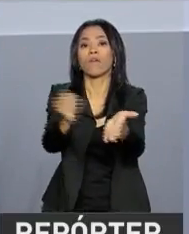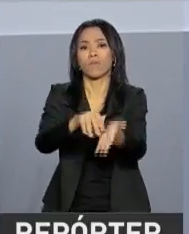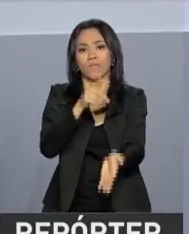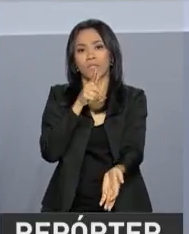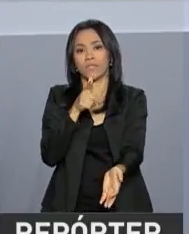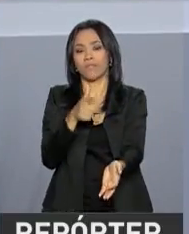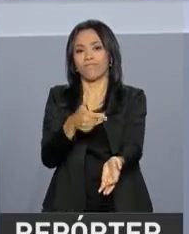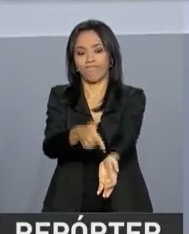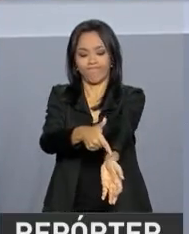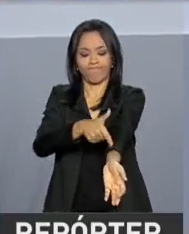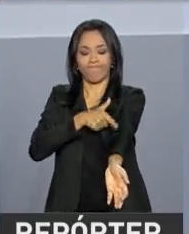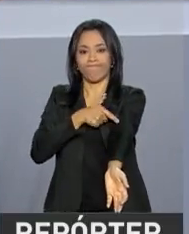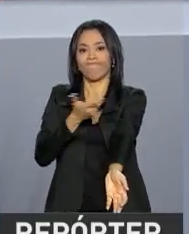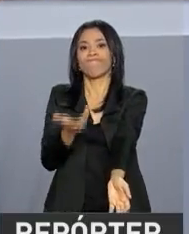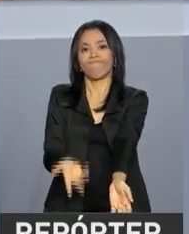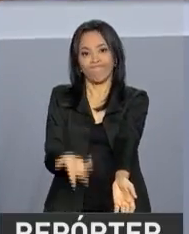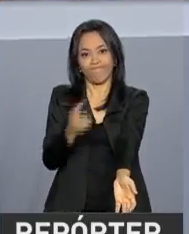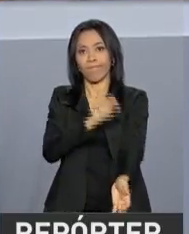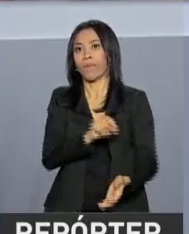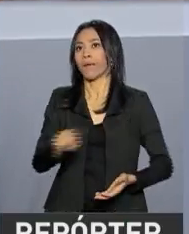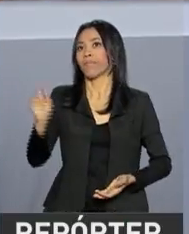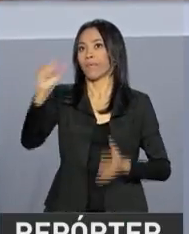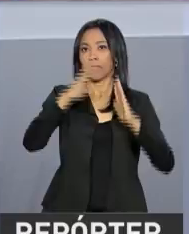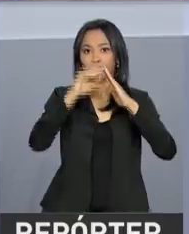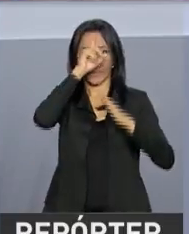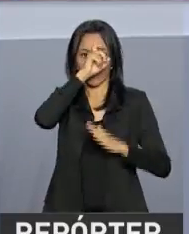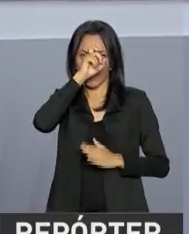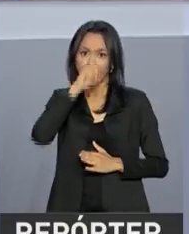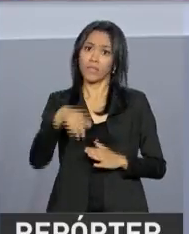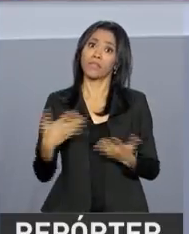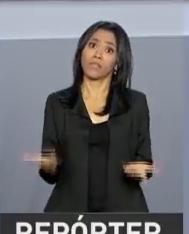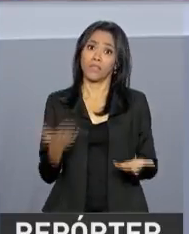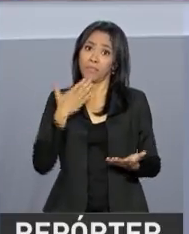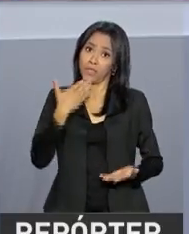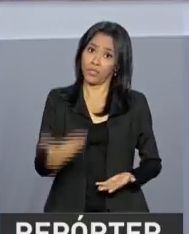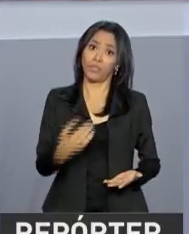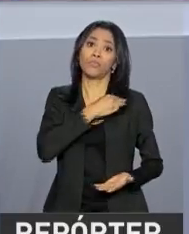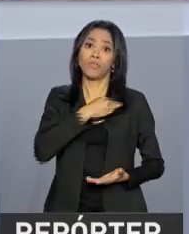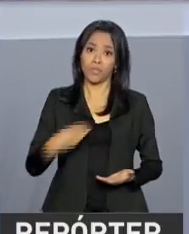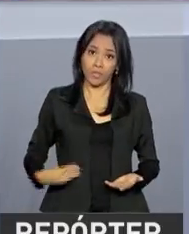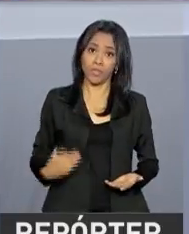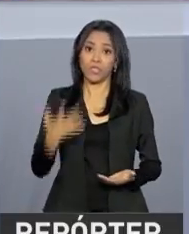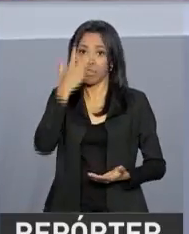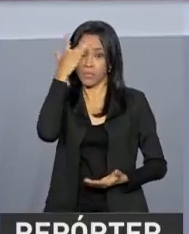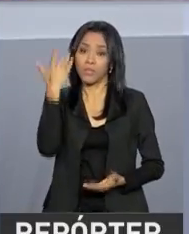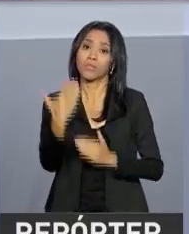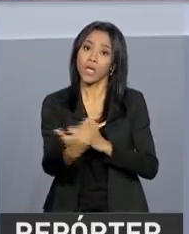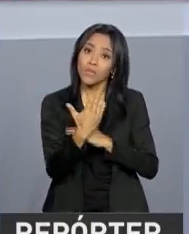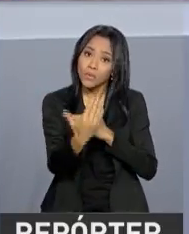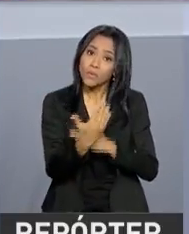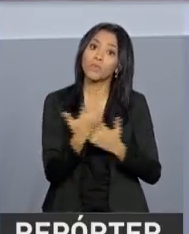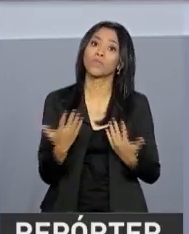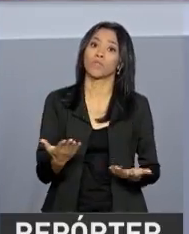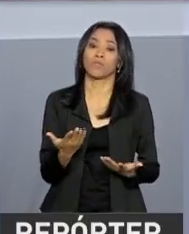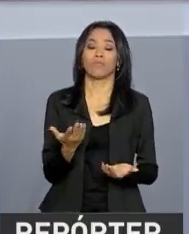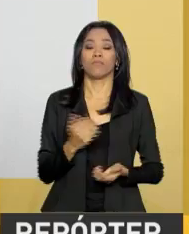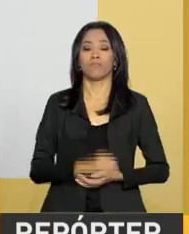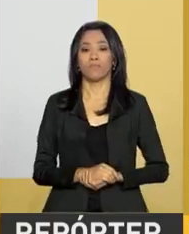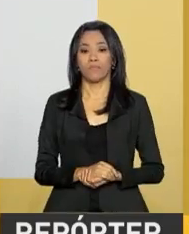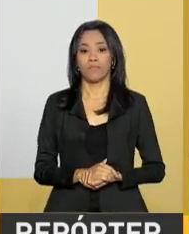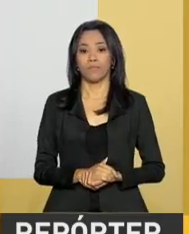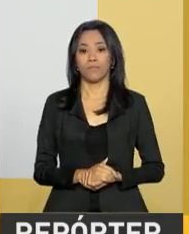país nesta segunda feira o ministro ricardo barros fez um apelo para que a população colabore com os bancos de sangue